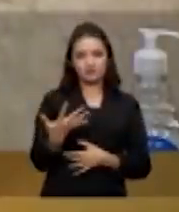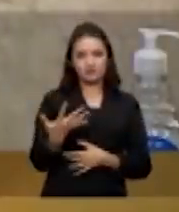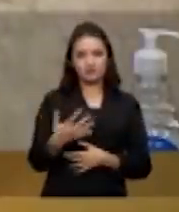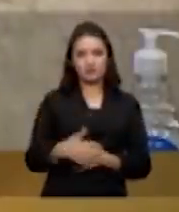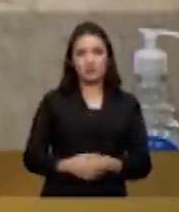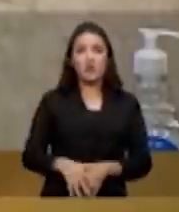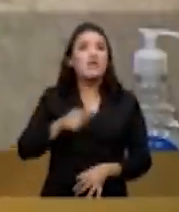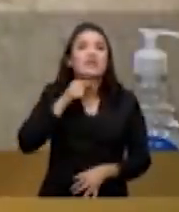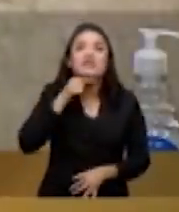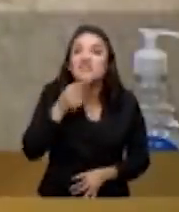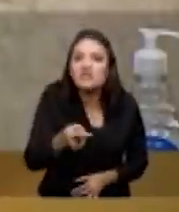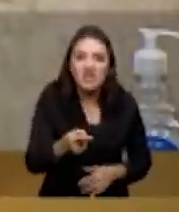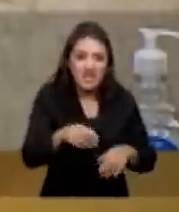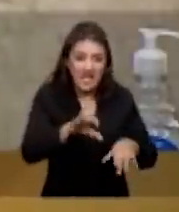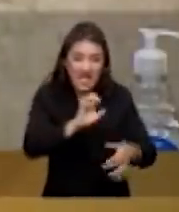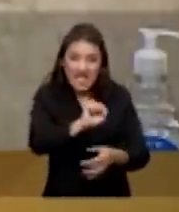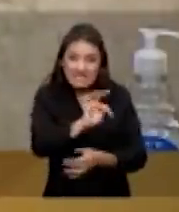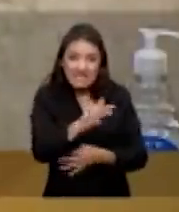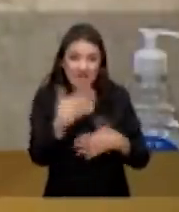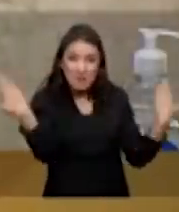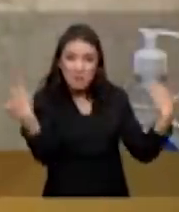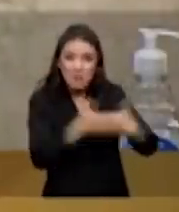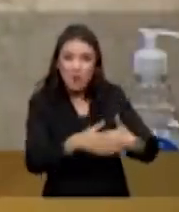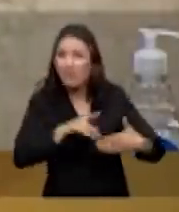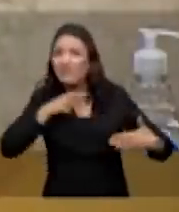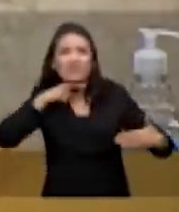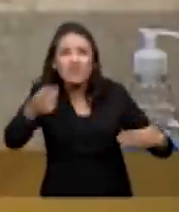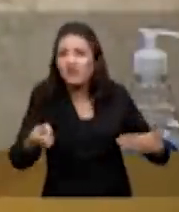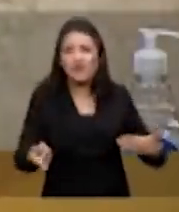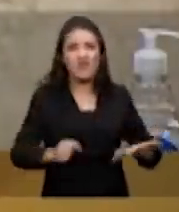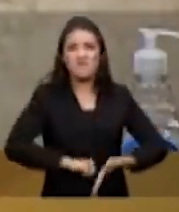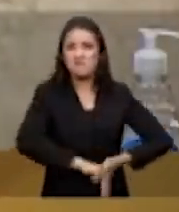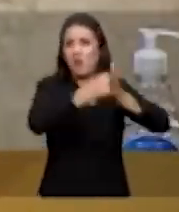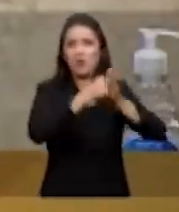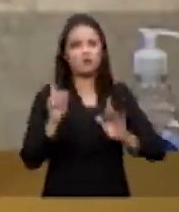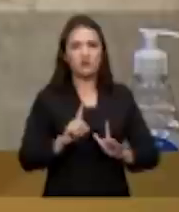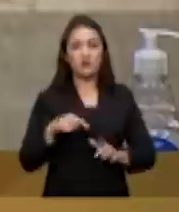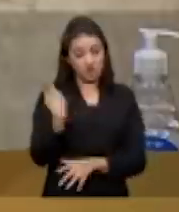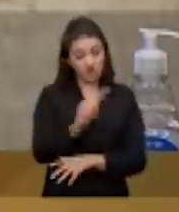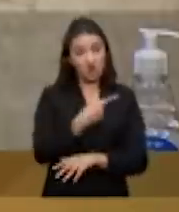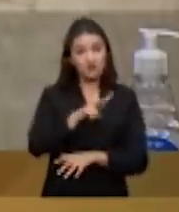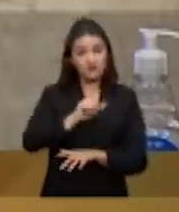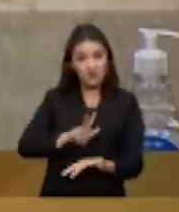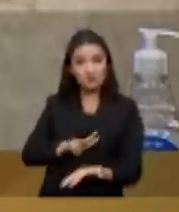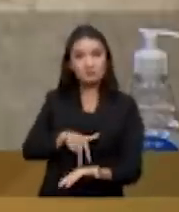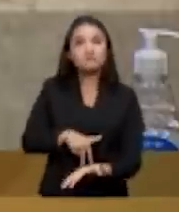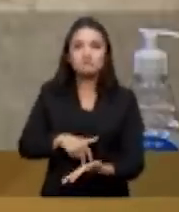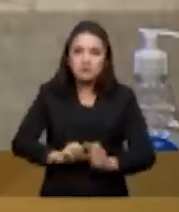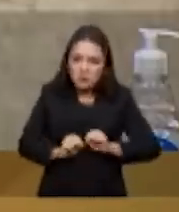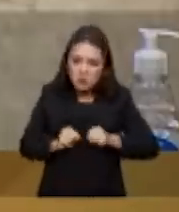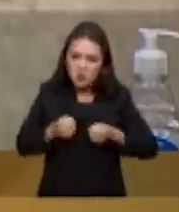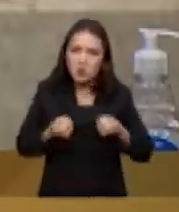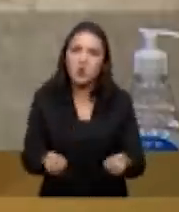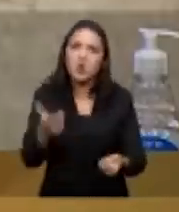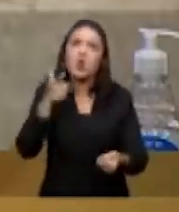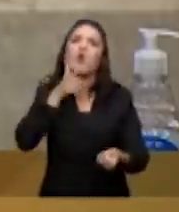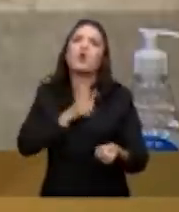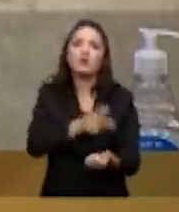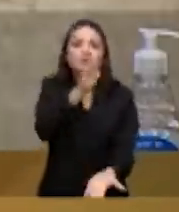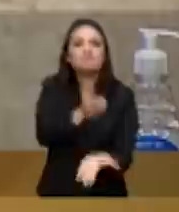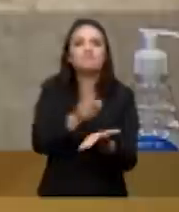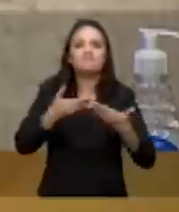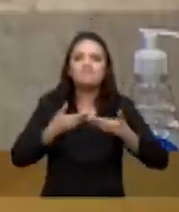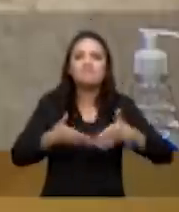Ninguém fechará esta Corte. Nós a manteremos de pé, com suor,